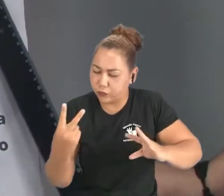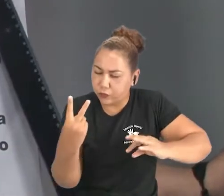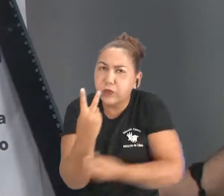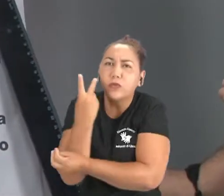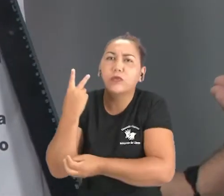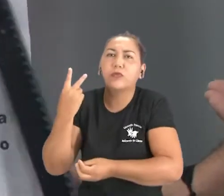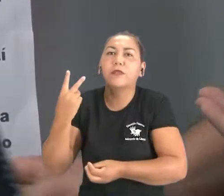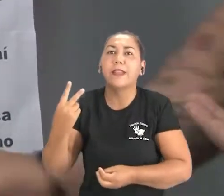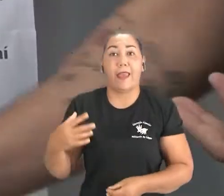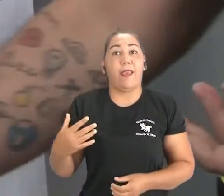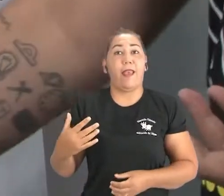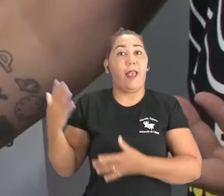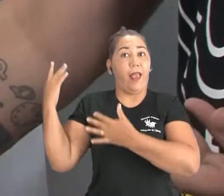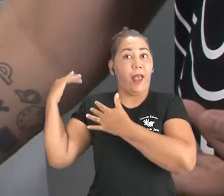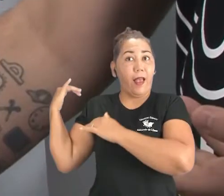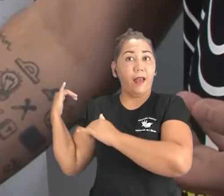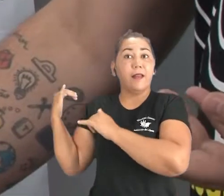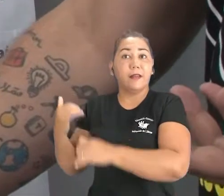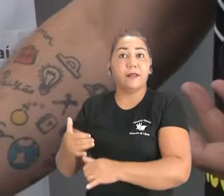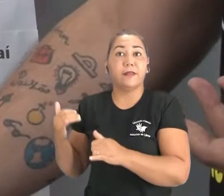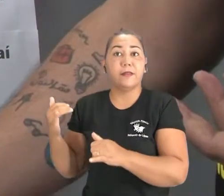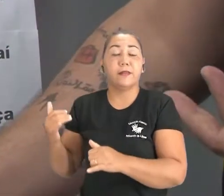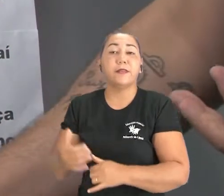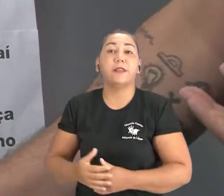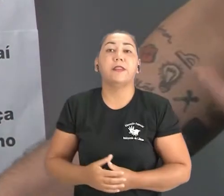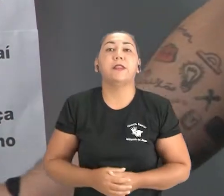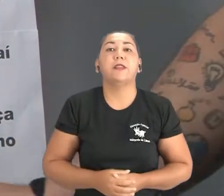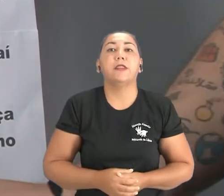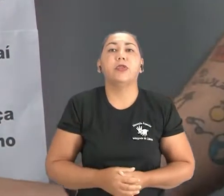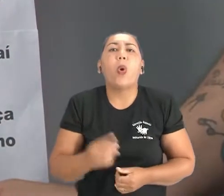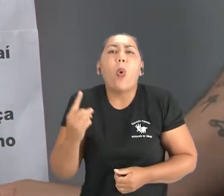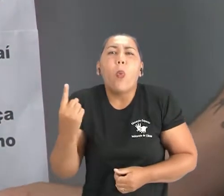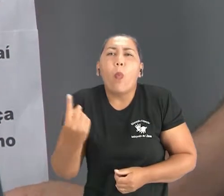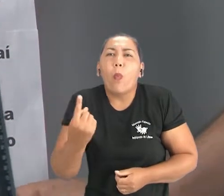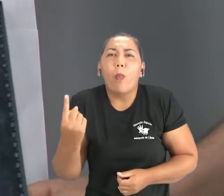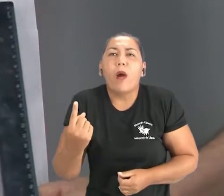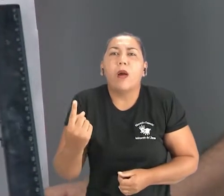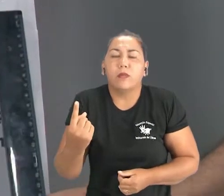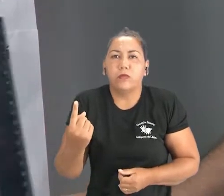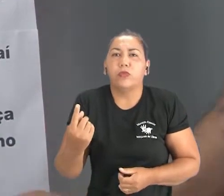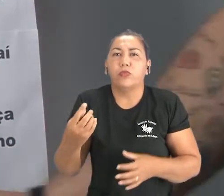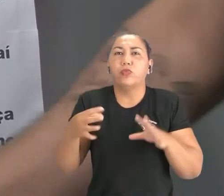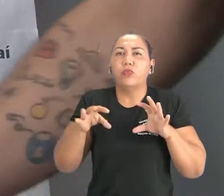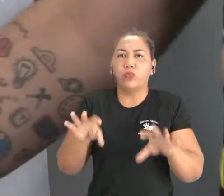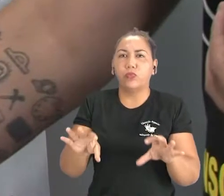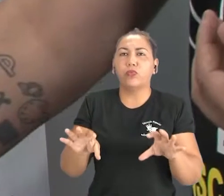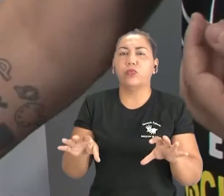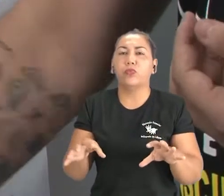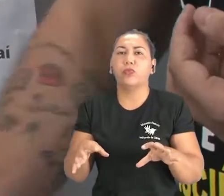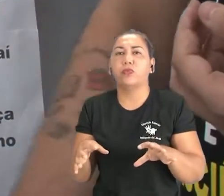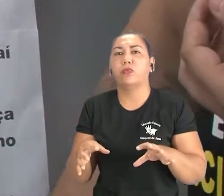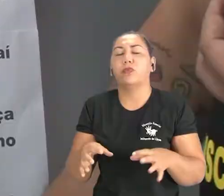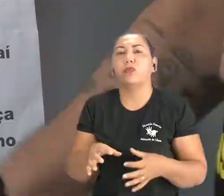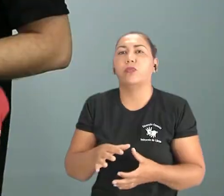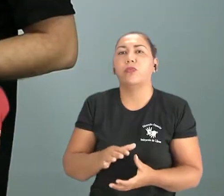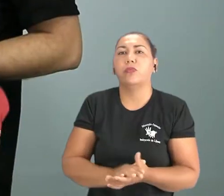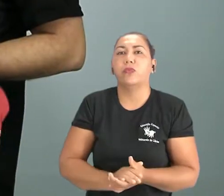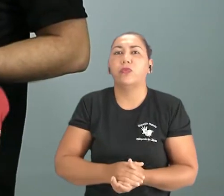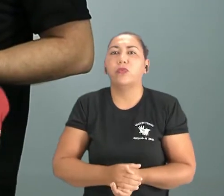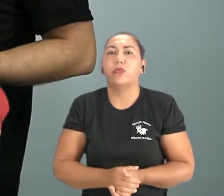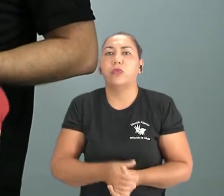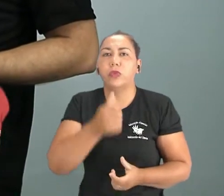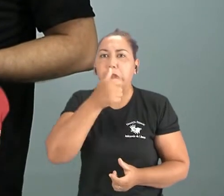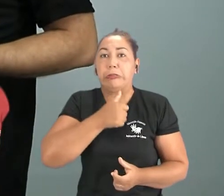segundo a lenda A única maneira de capturá-lo é fazendo o ritual complicado